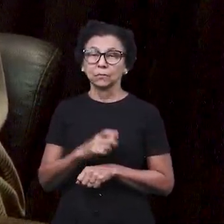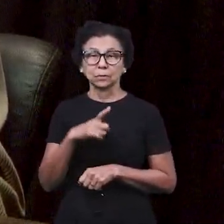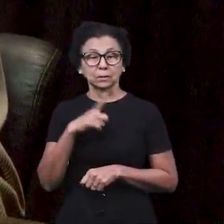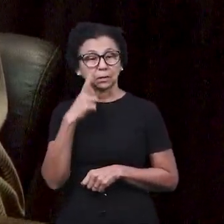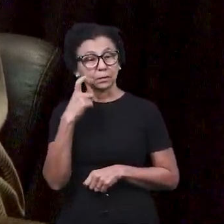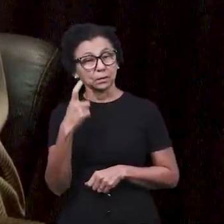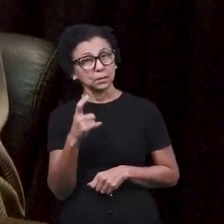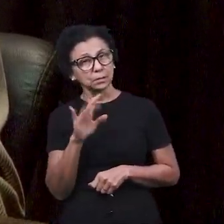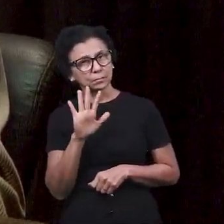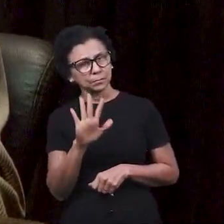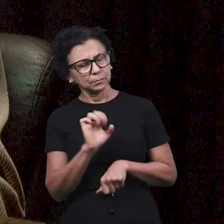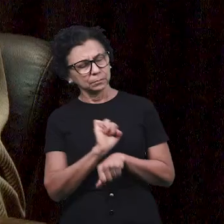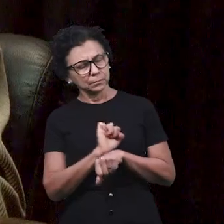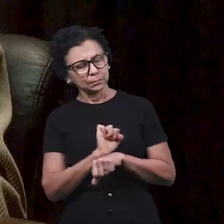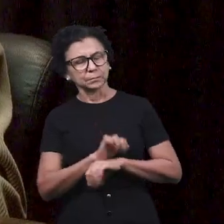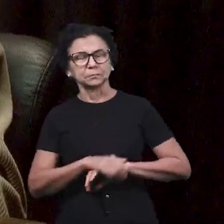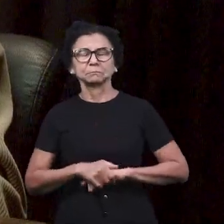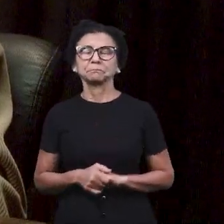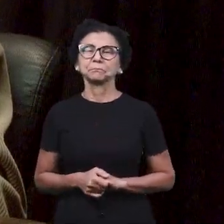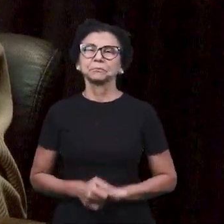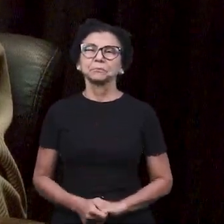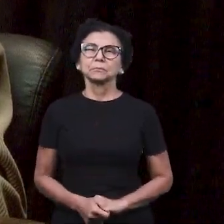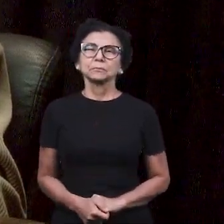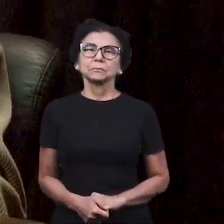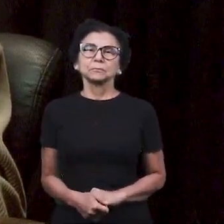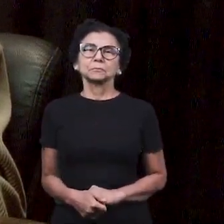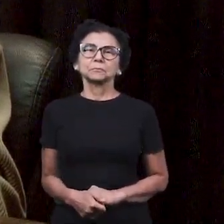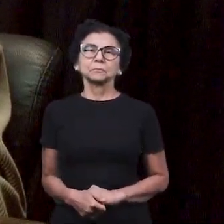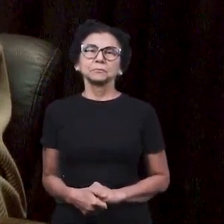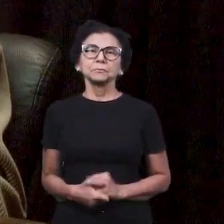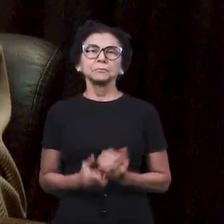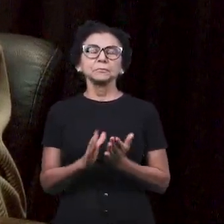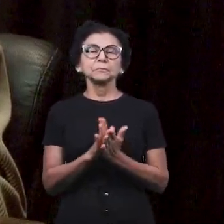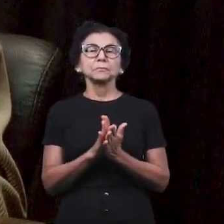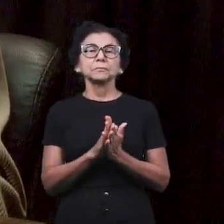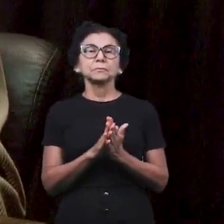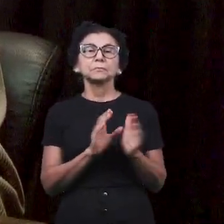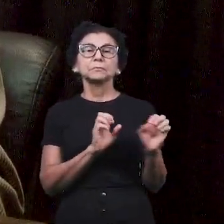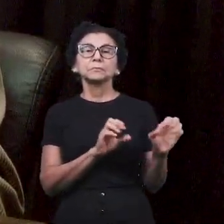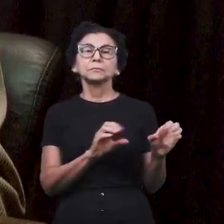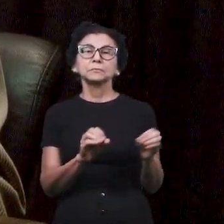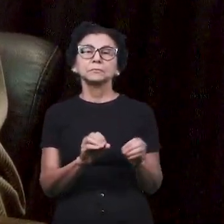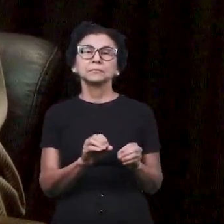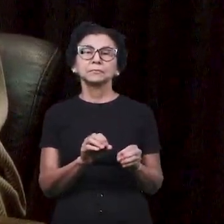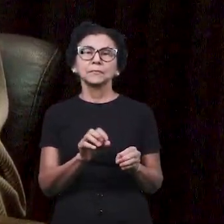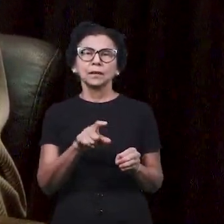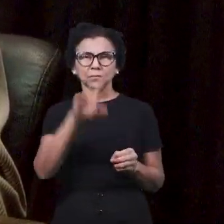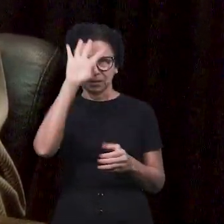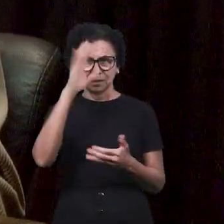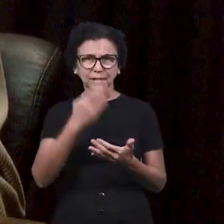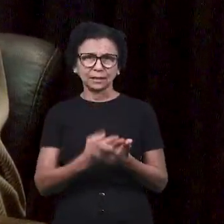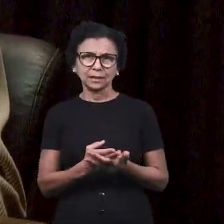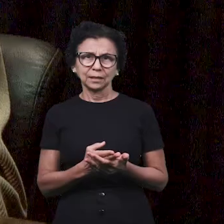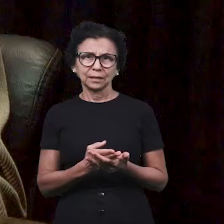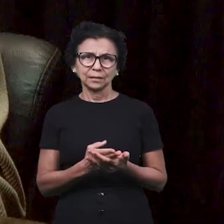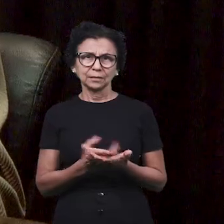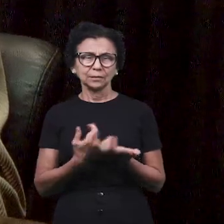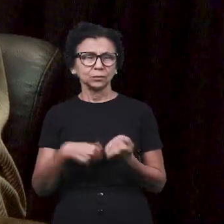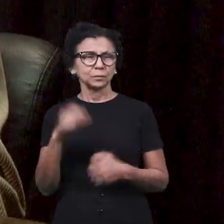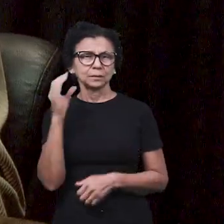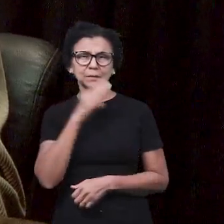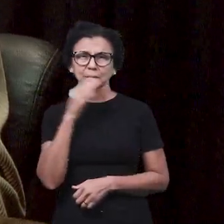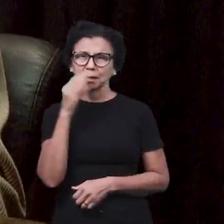um período. Então, a palavra fala: "Aquele que crê não se apresse". glória a Isso é Deus.